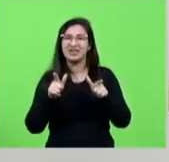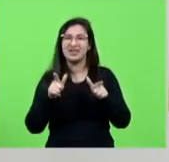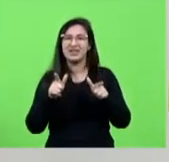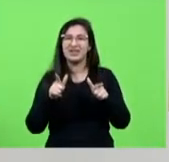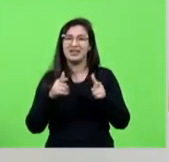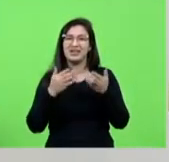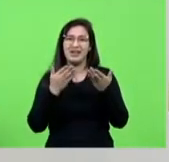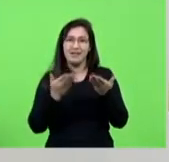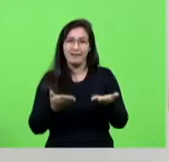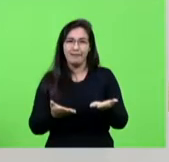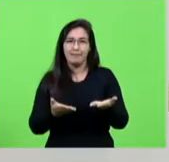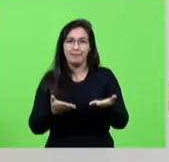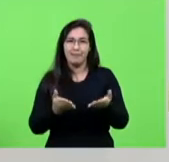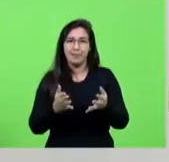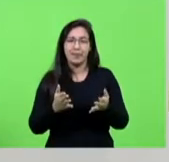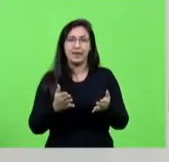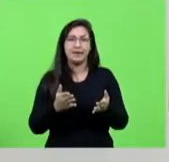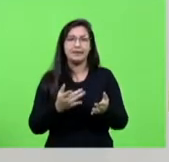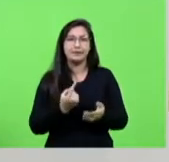aquele,